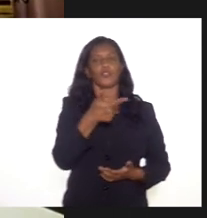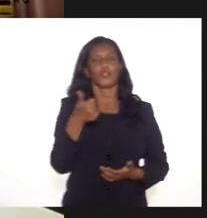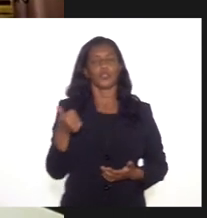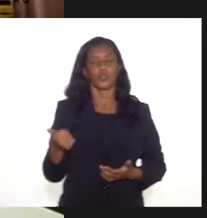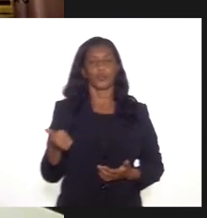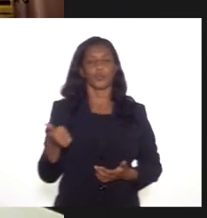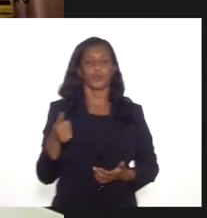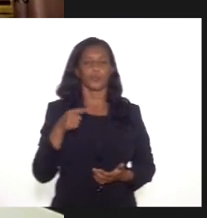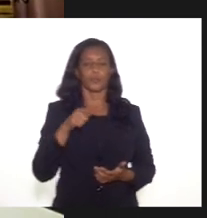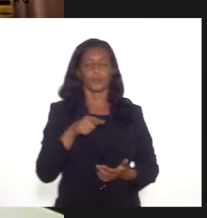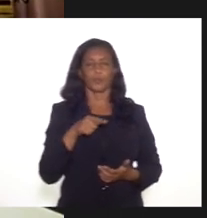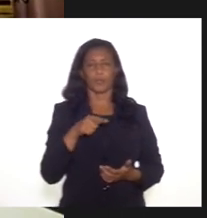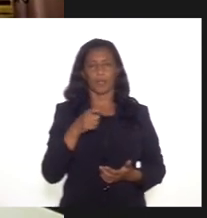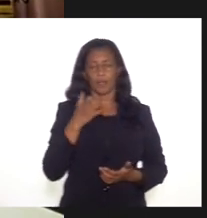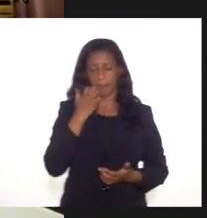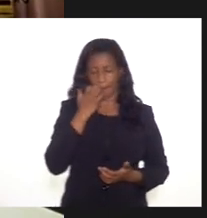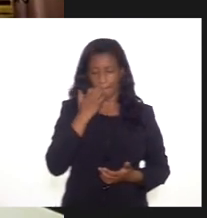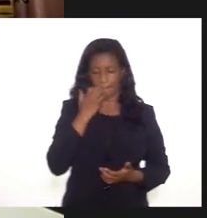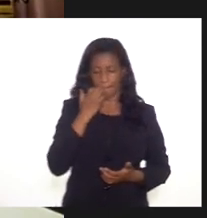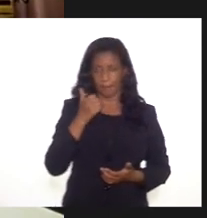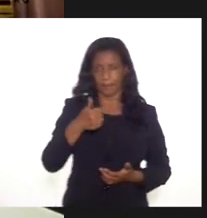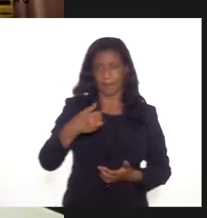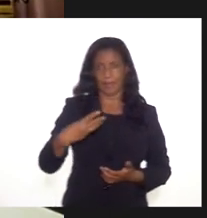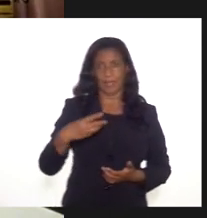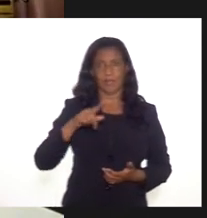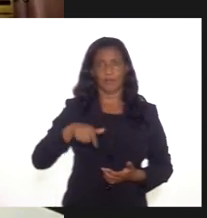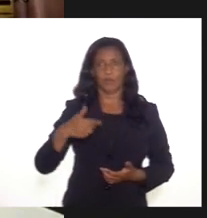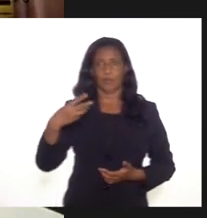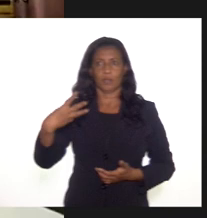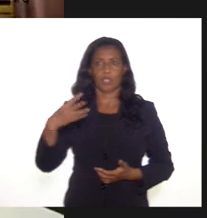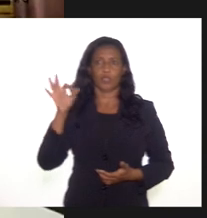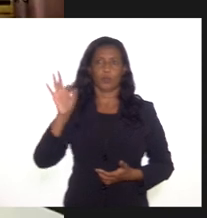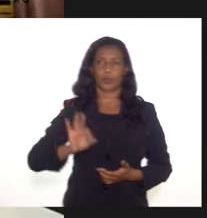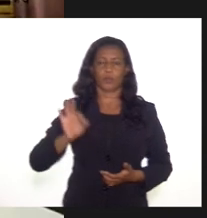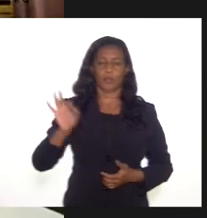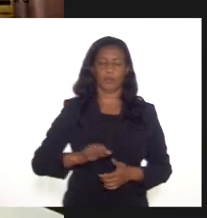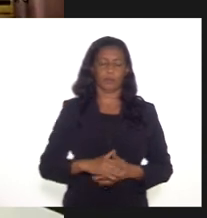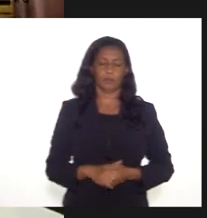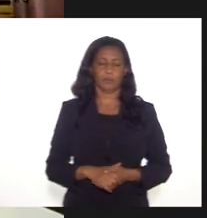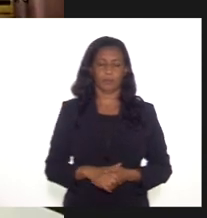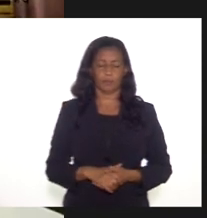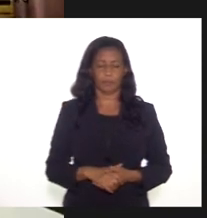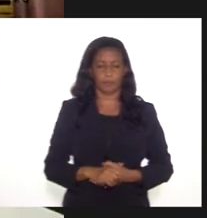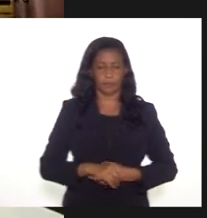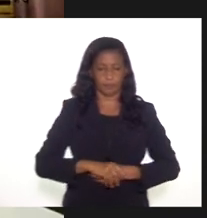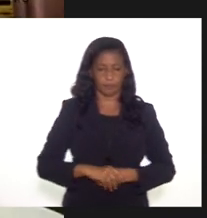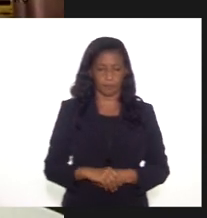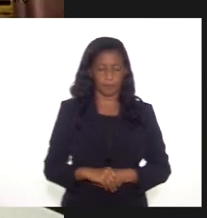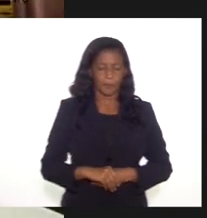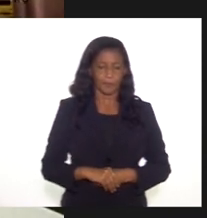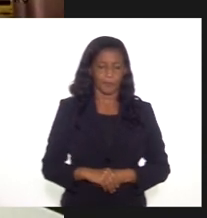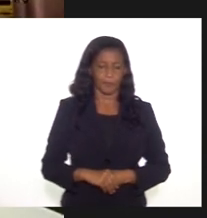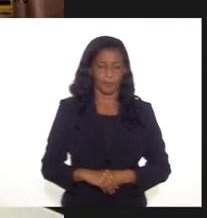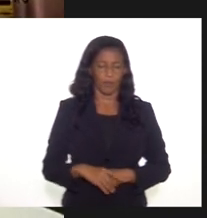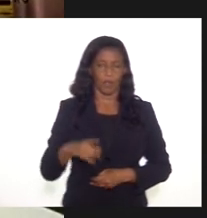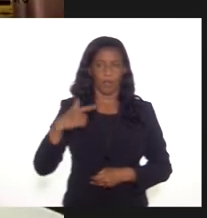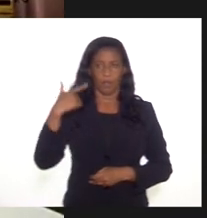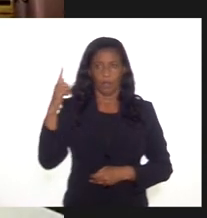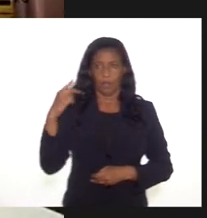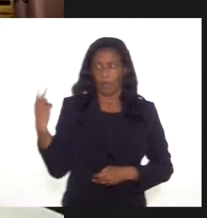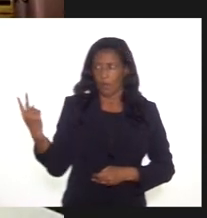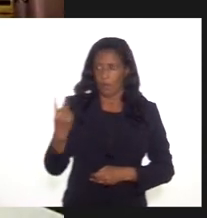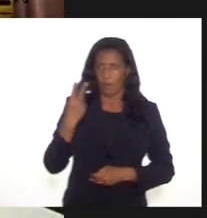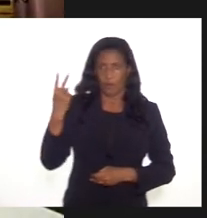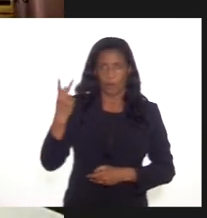que era de 13,3%. Outro ponto relevante são os valores da dívida